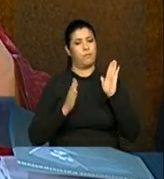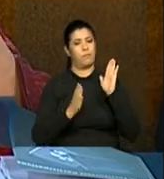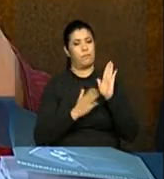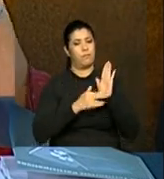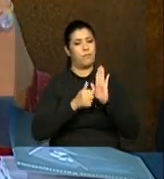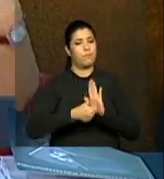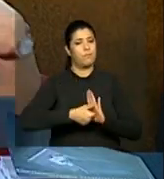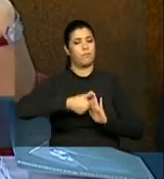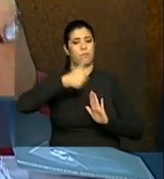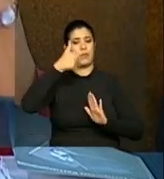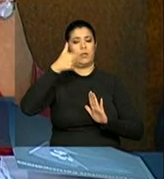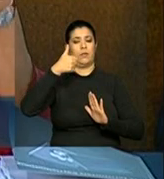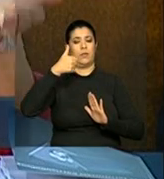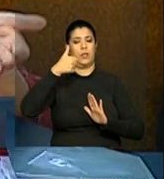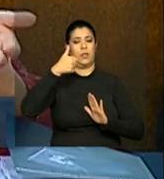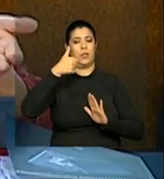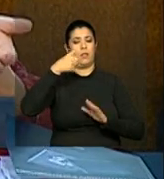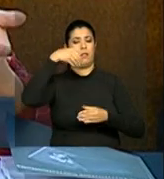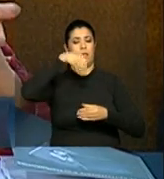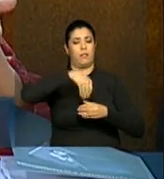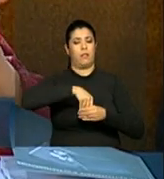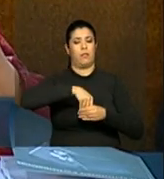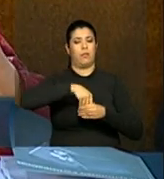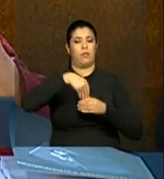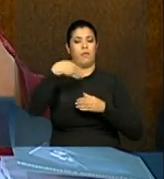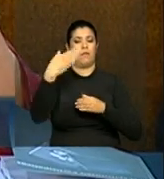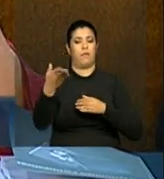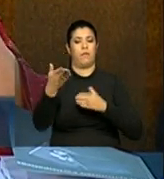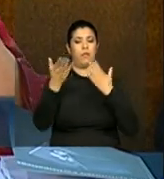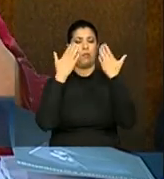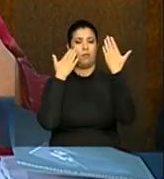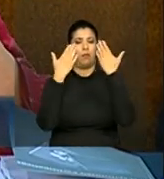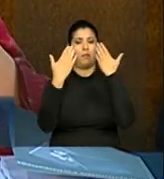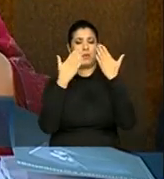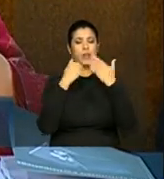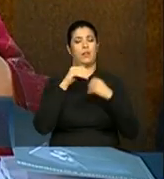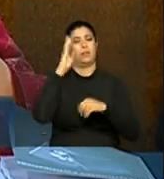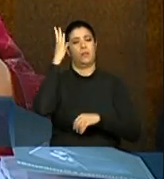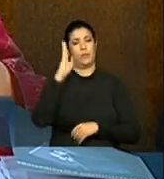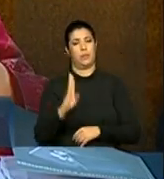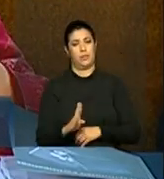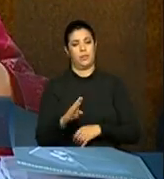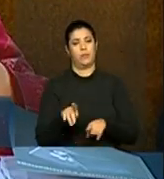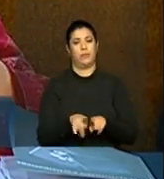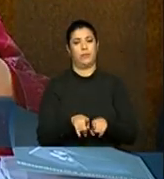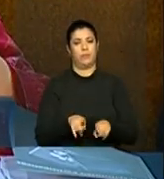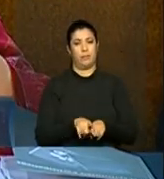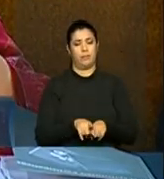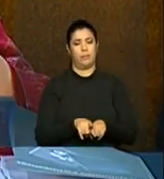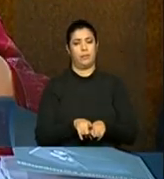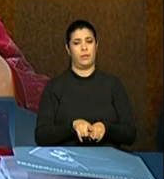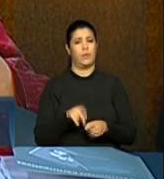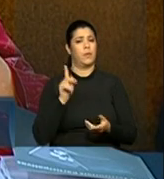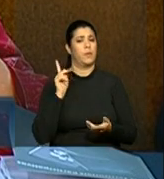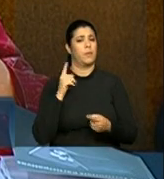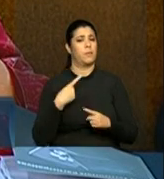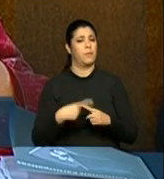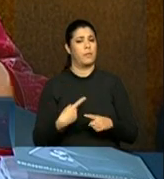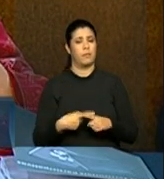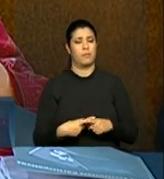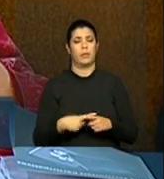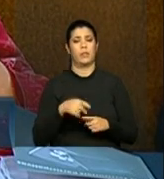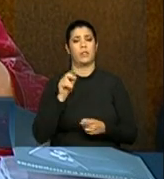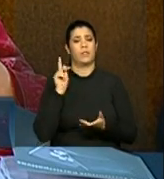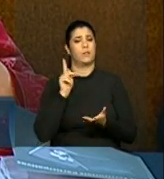primeiro, tanto dentro como fora do Brasil, porque efetivamente